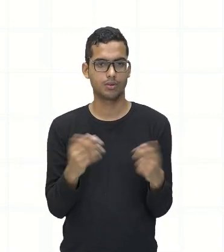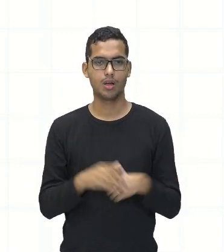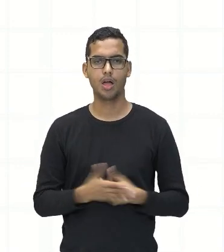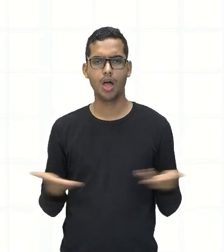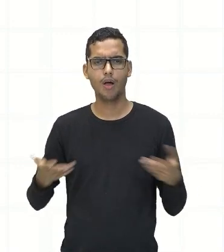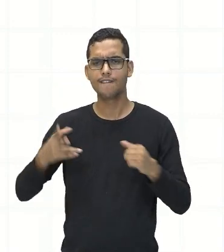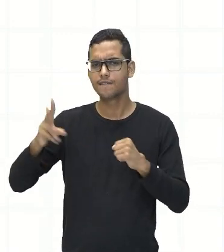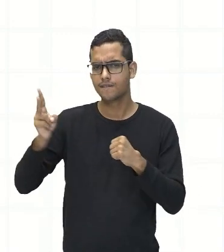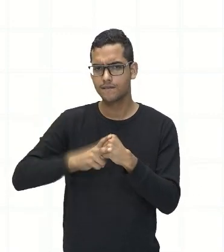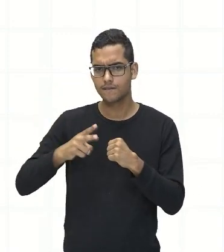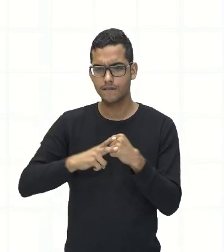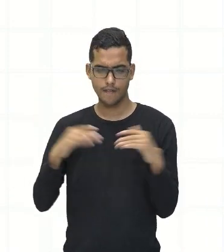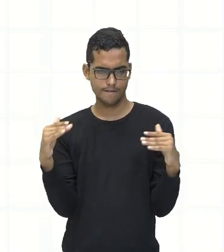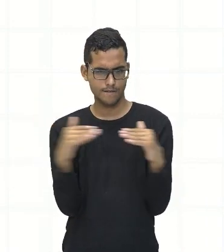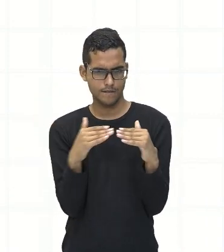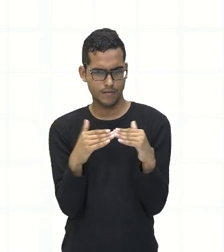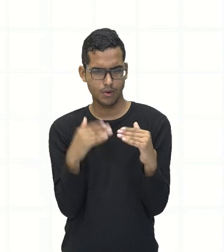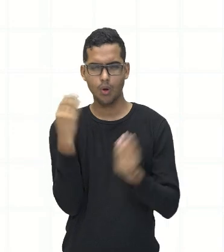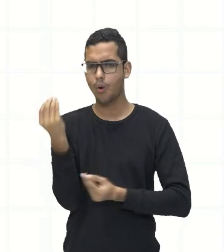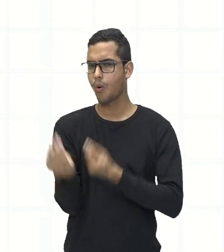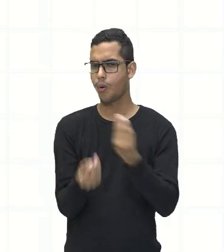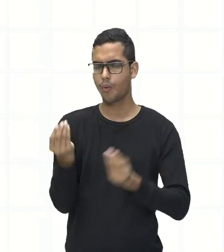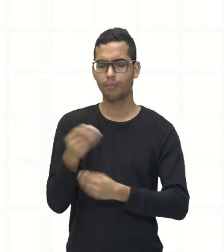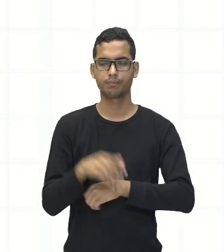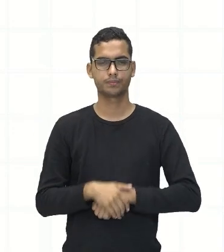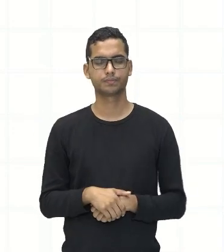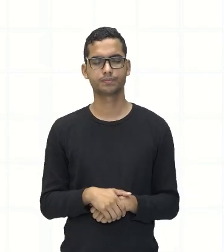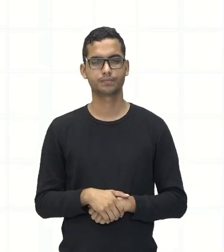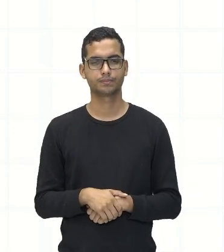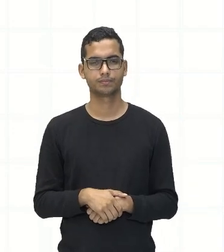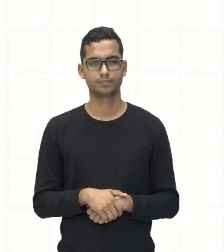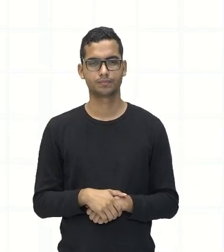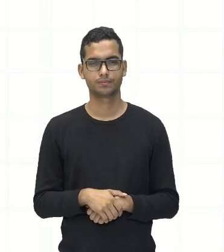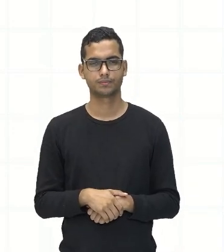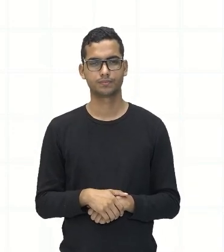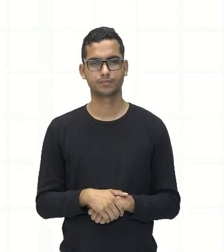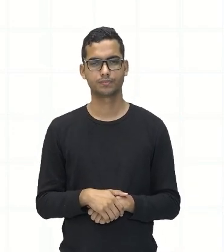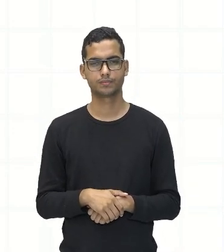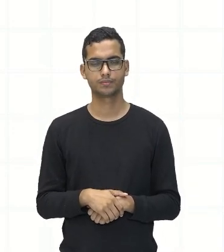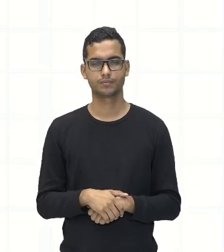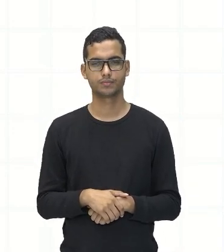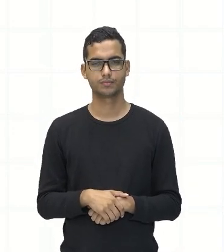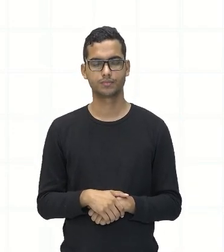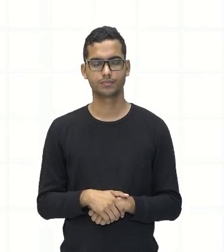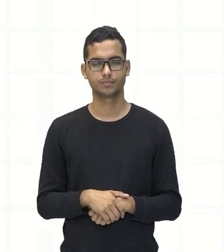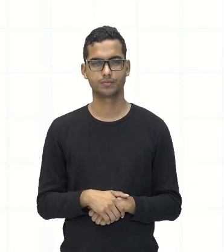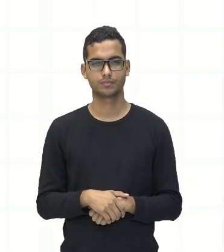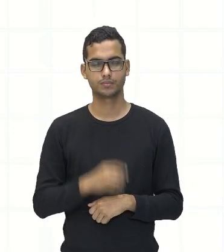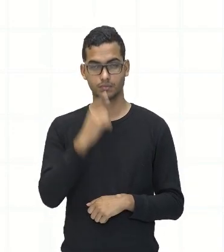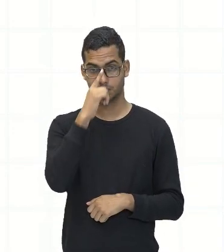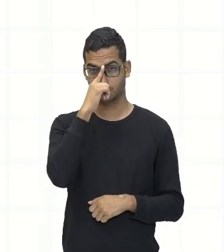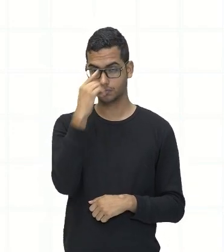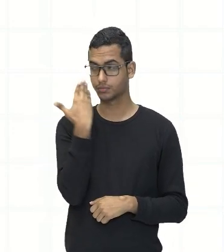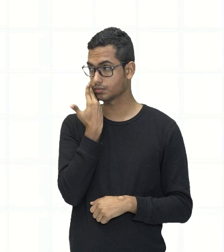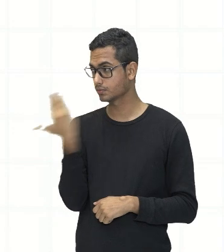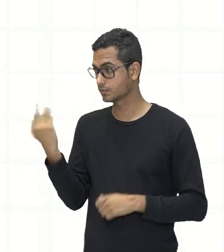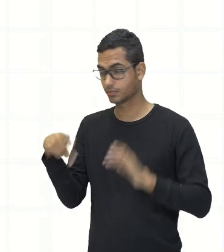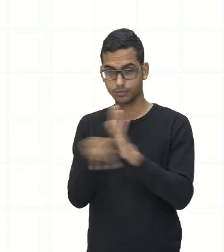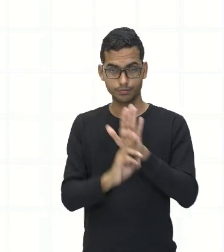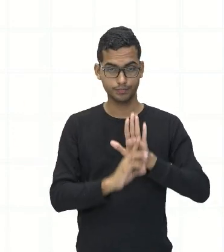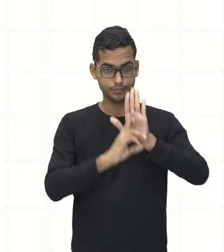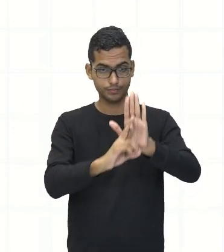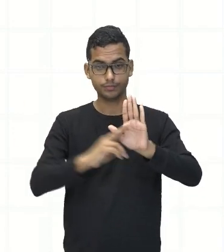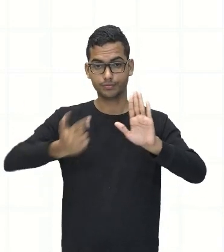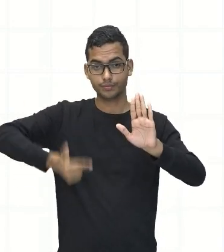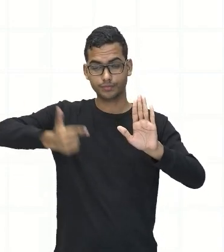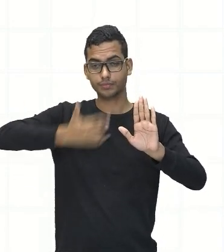vai concordar com esse você de que maneira? Então, olhem só, nestes casos, mesmo representando a segunda